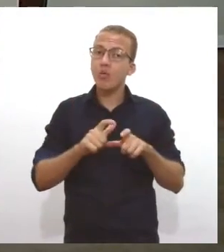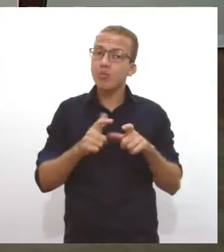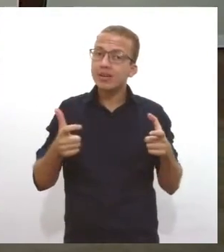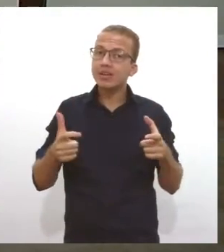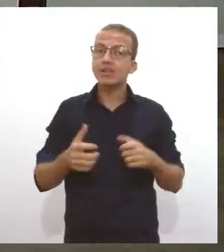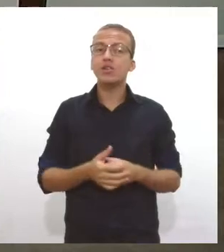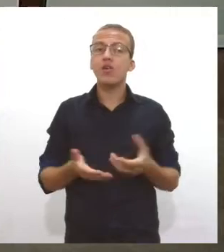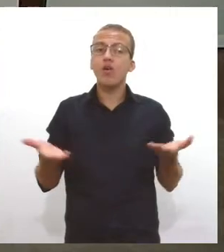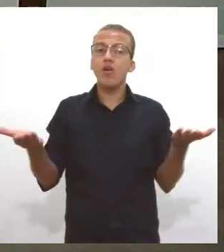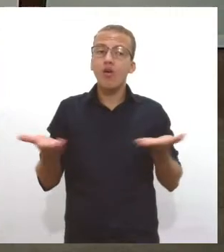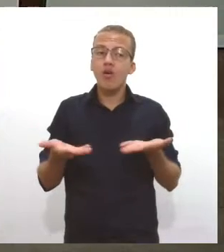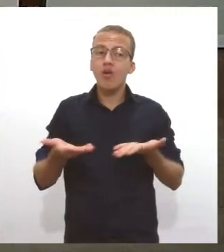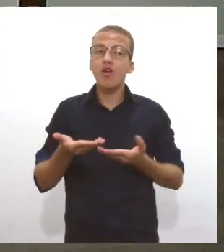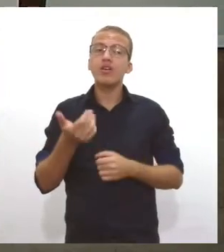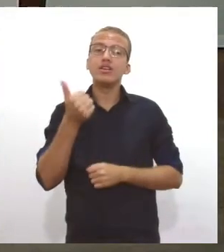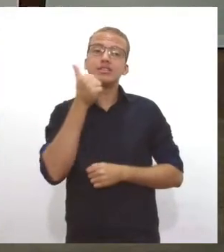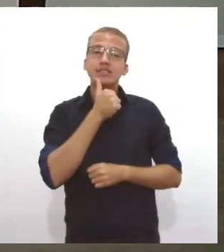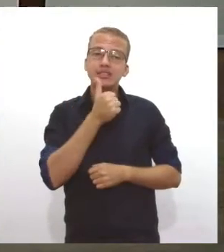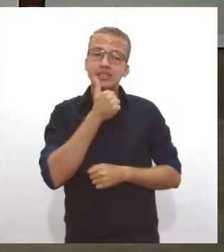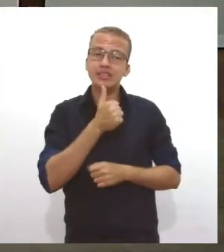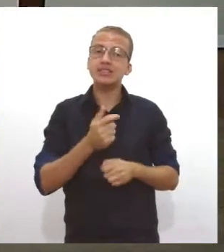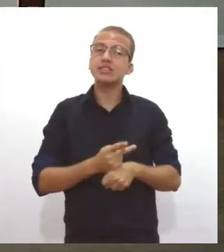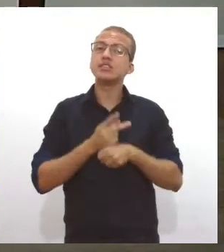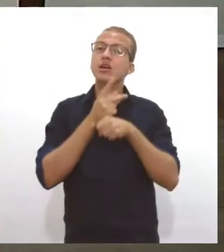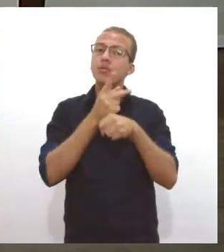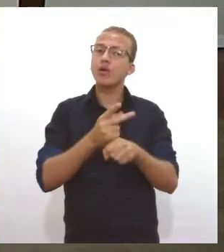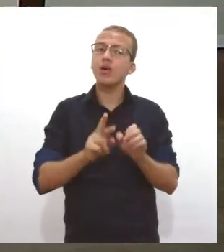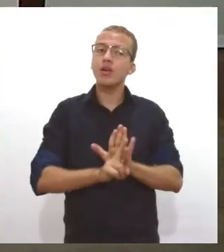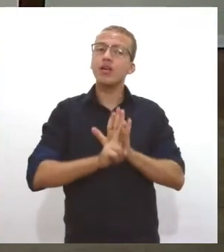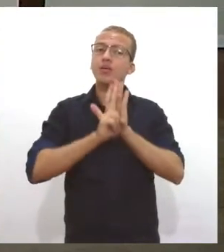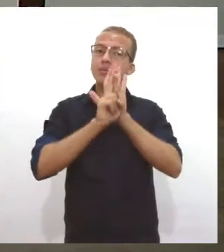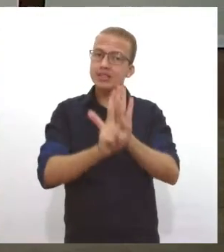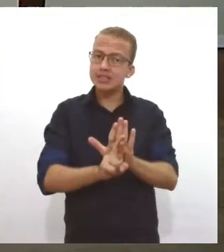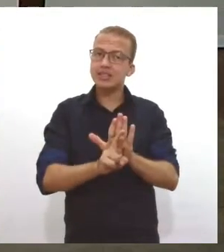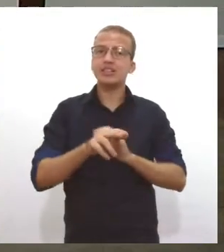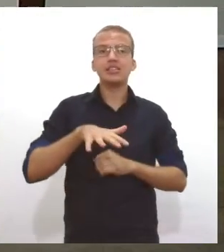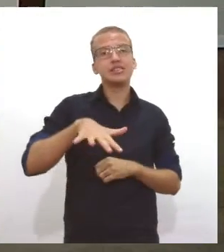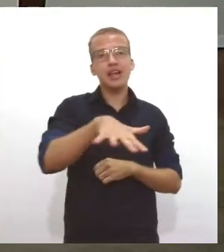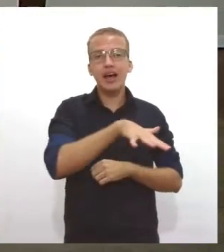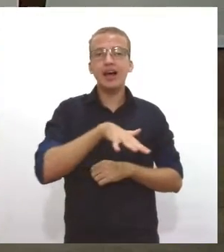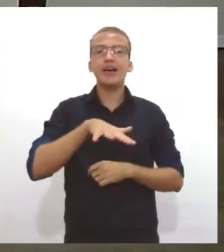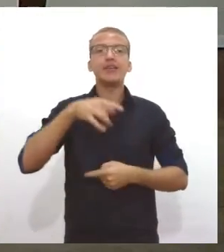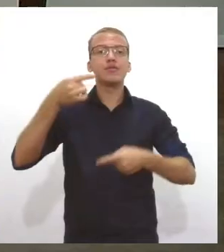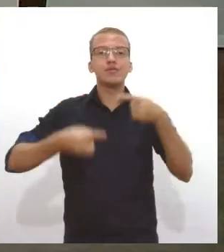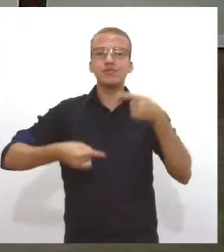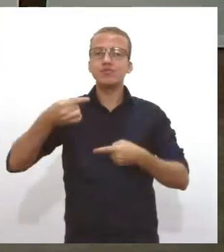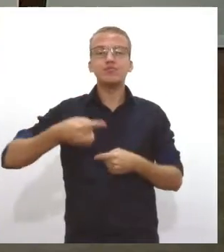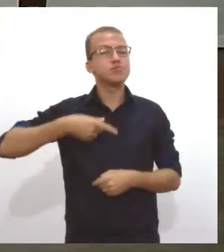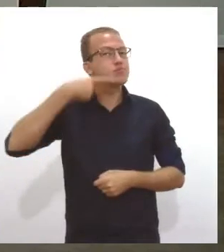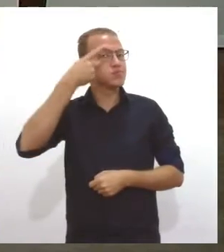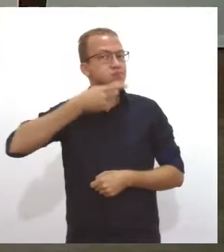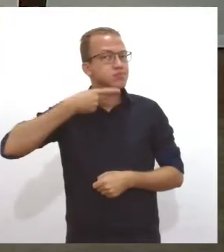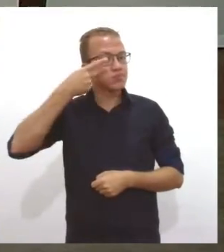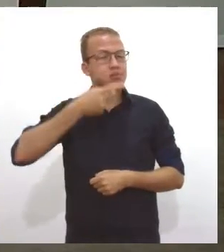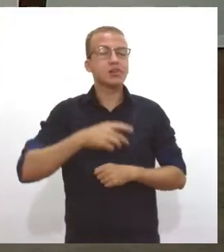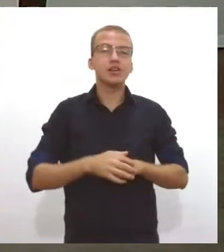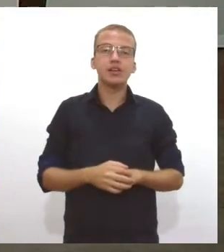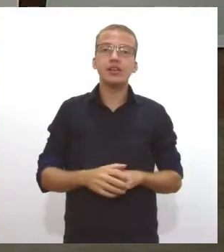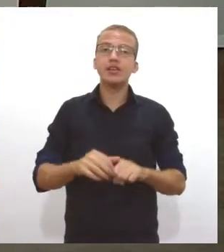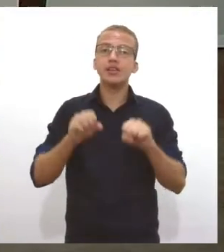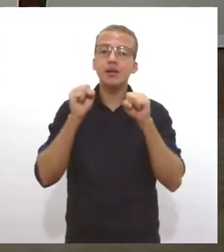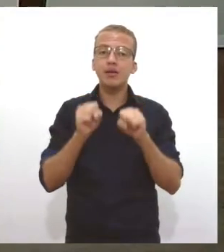as mulheres estão buscando uma maior representatividade nas esferas políticas e isso pode acabar se